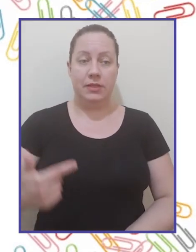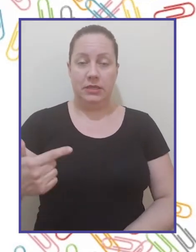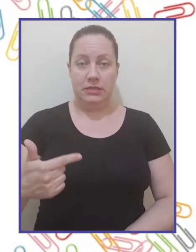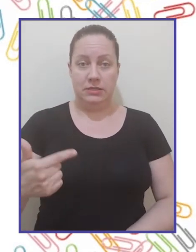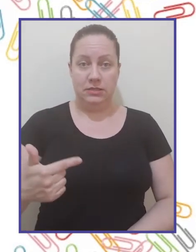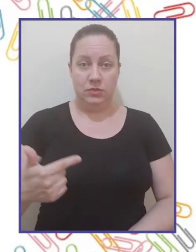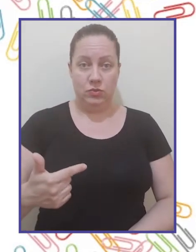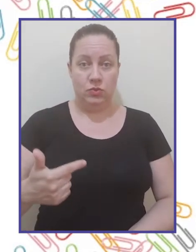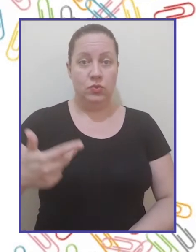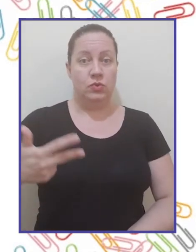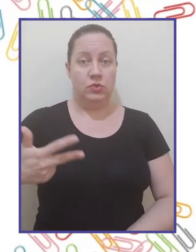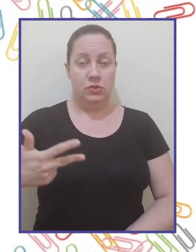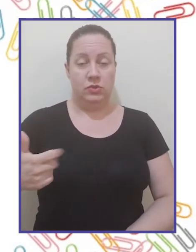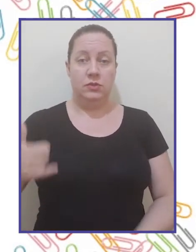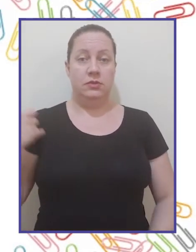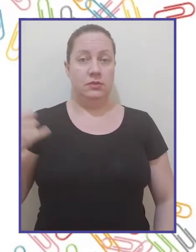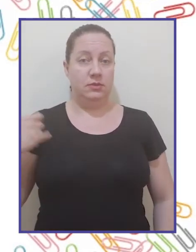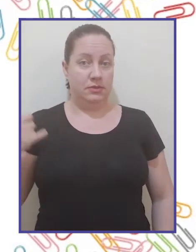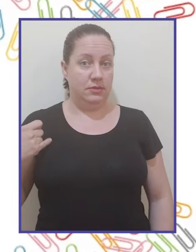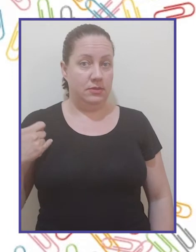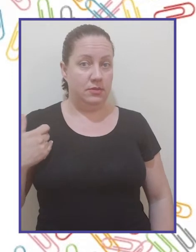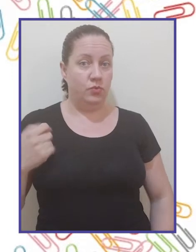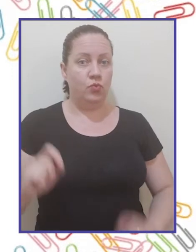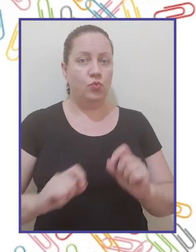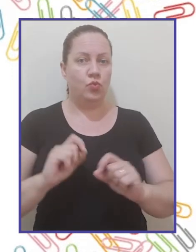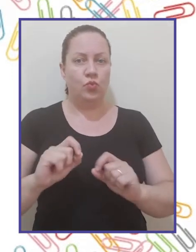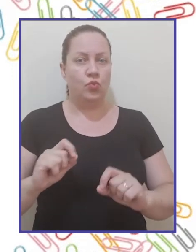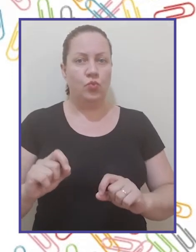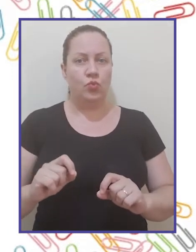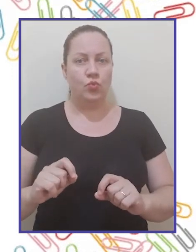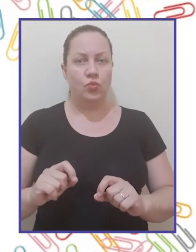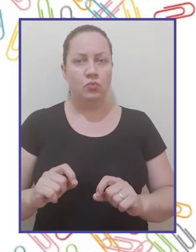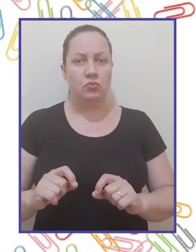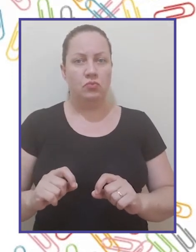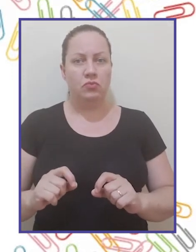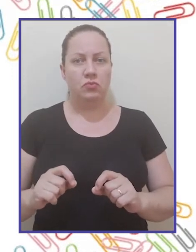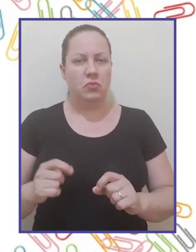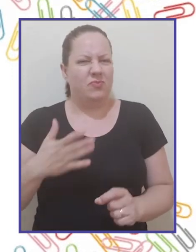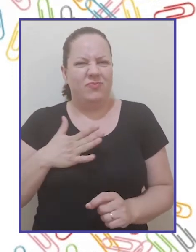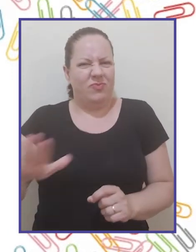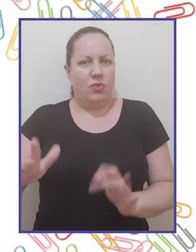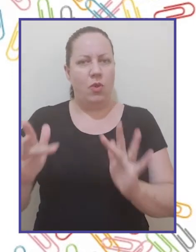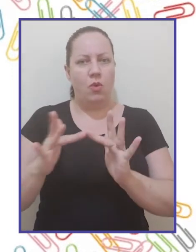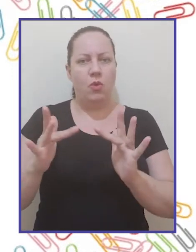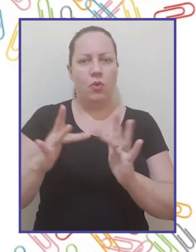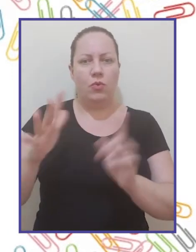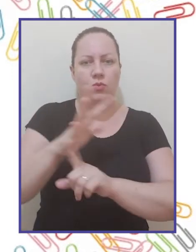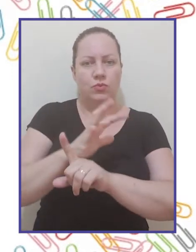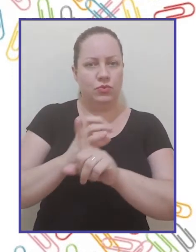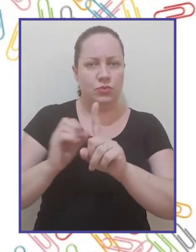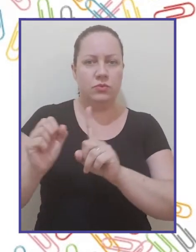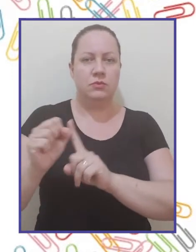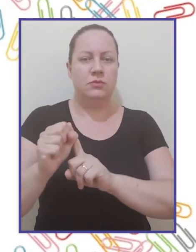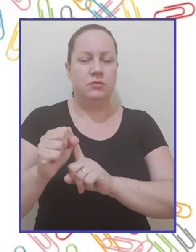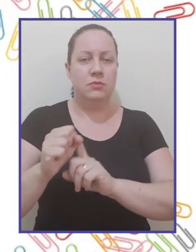No segundo e o terceiro ano, segue indiferente a contatos